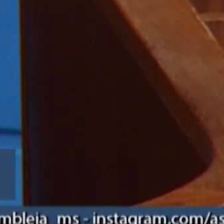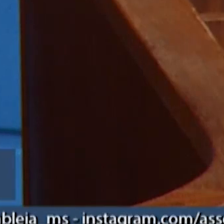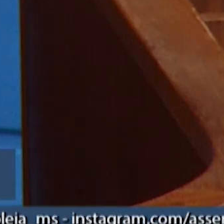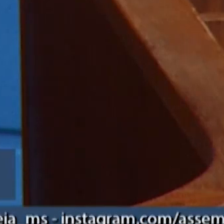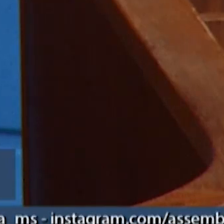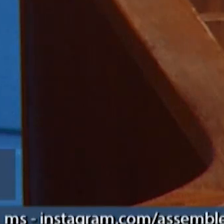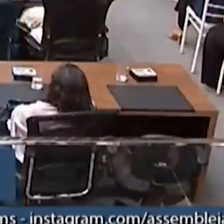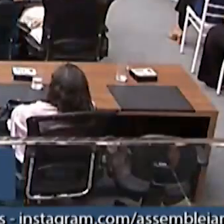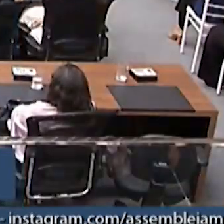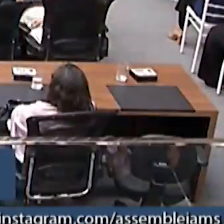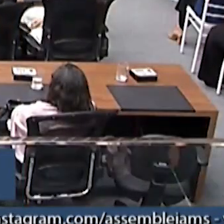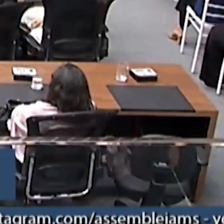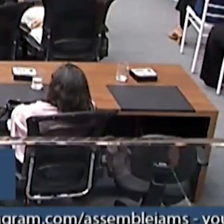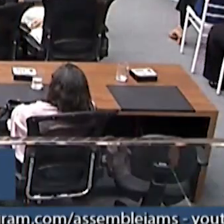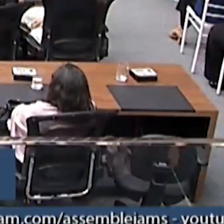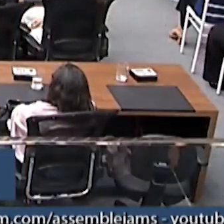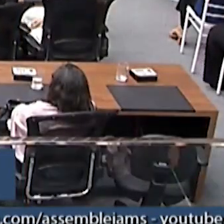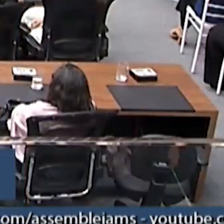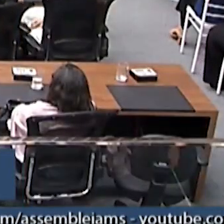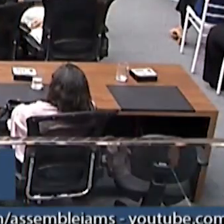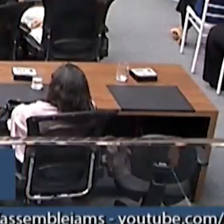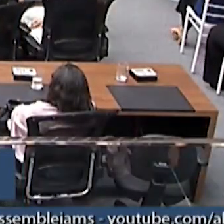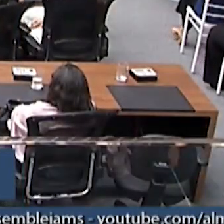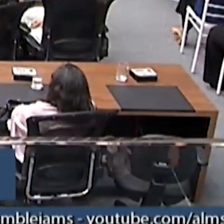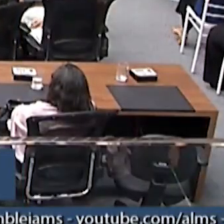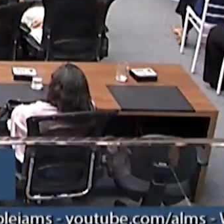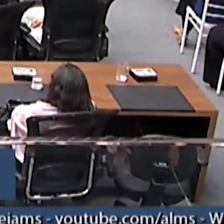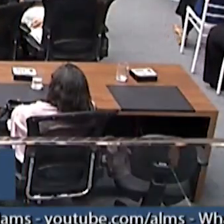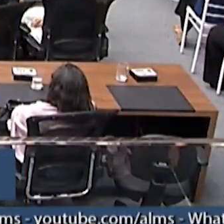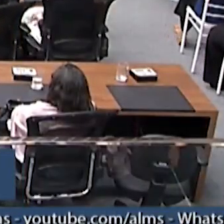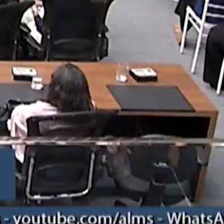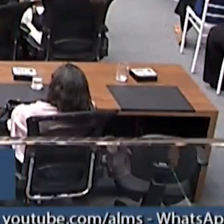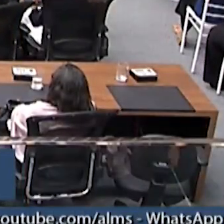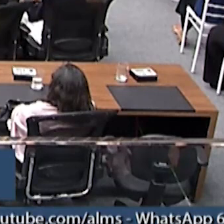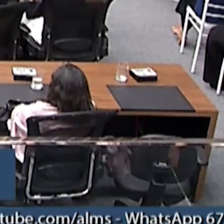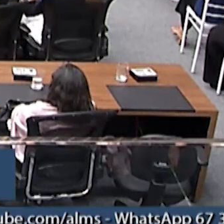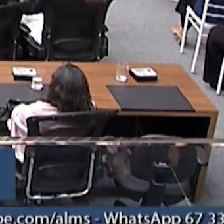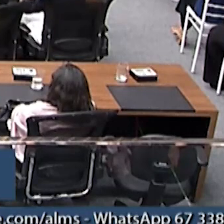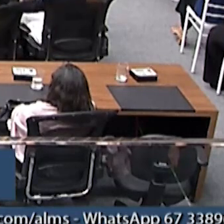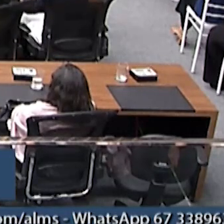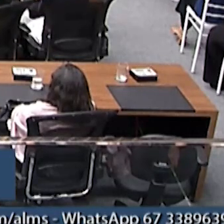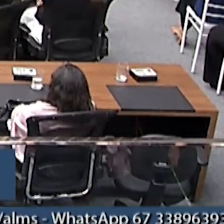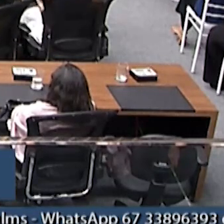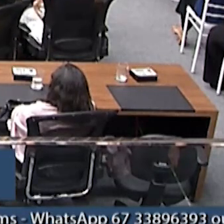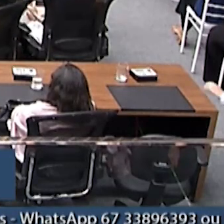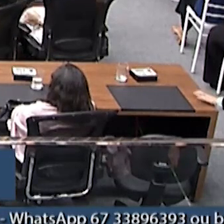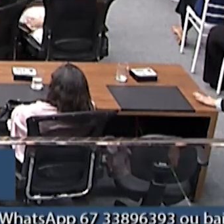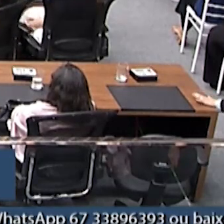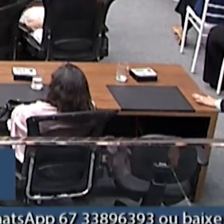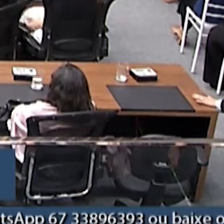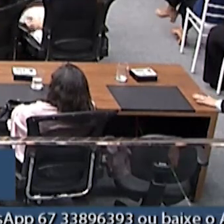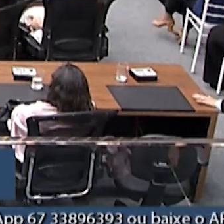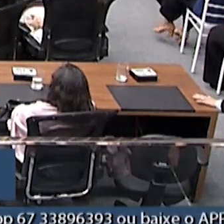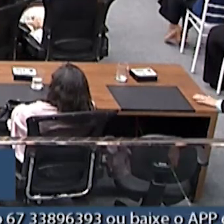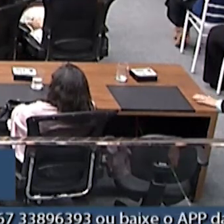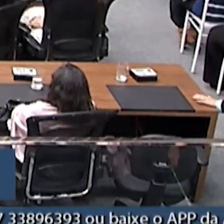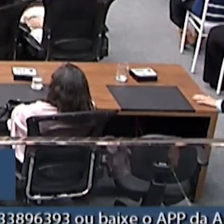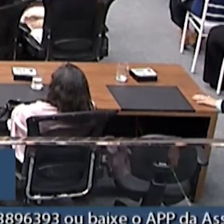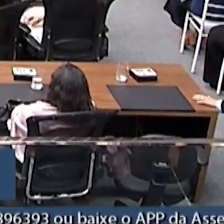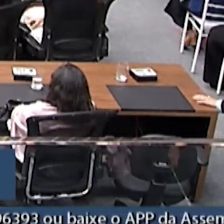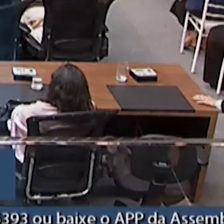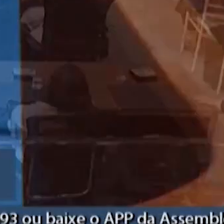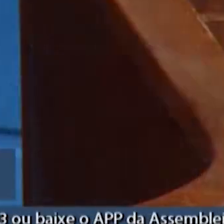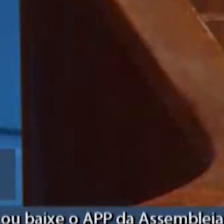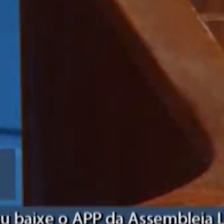advogadas já se sentiram ameaçadas no exercício da sua profissão em razão do seu gênero.